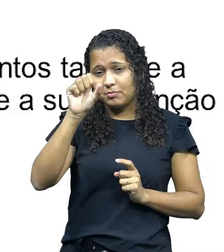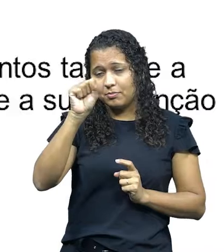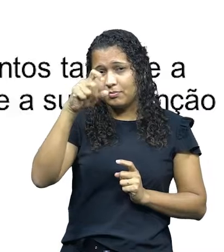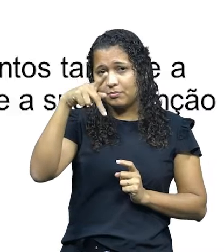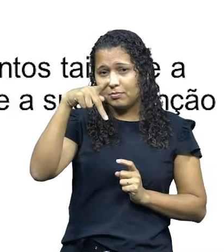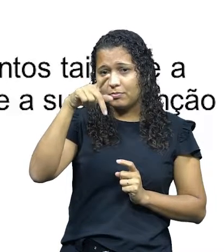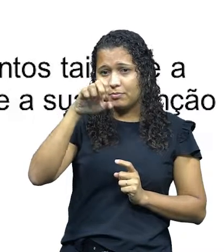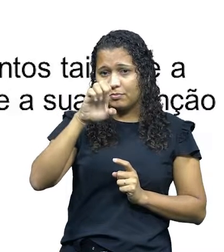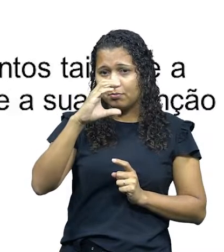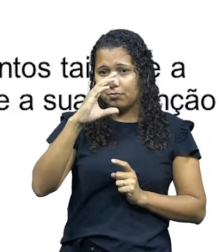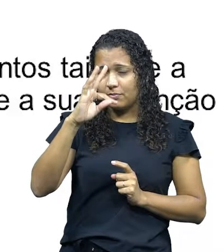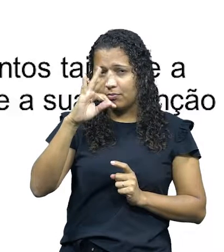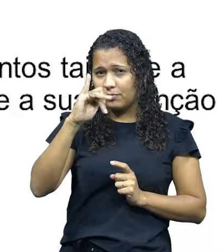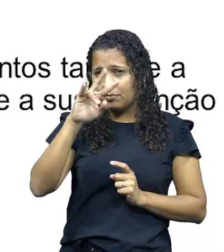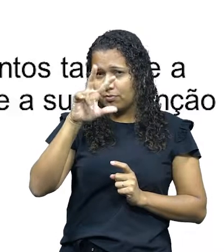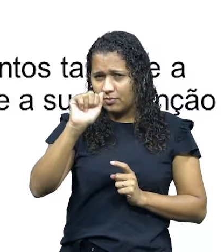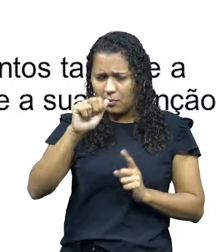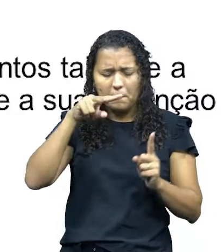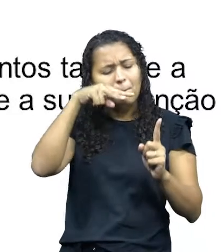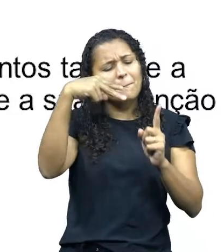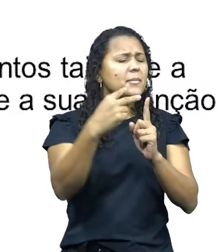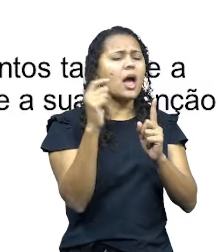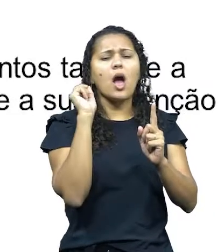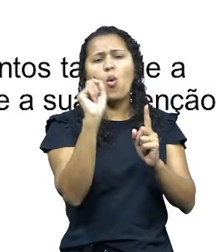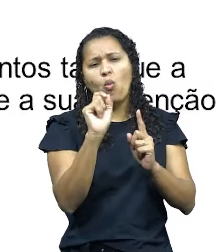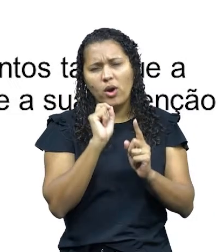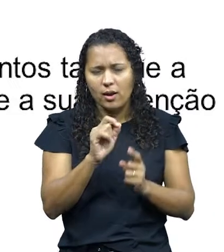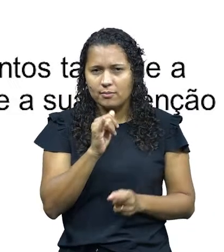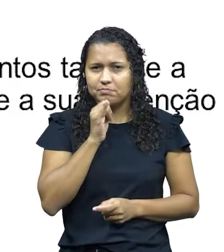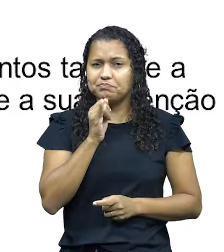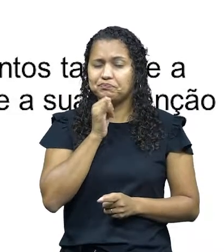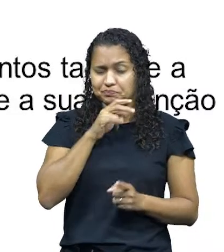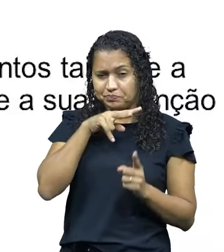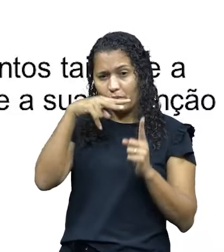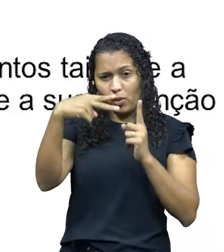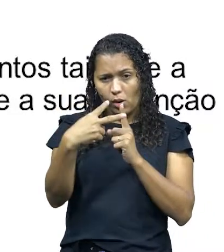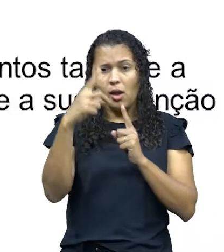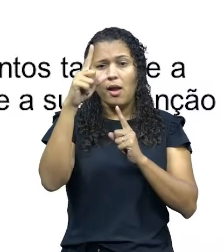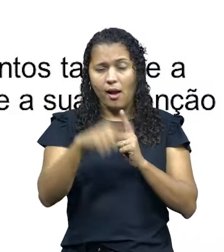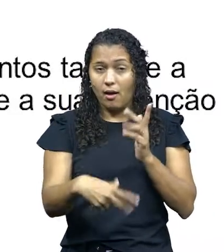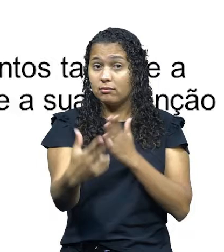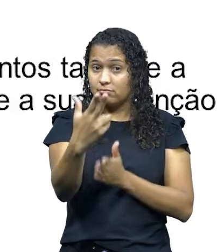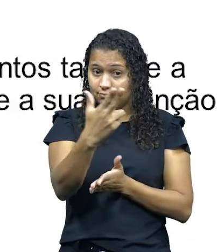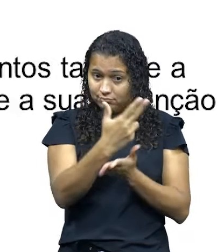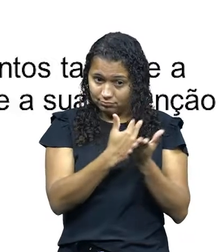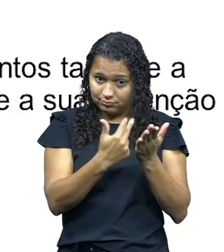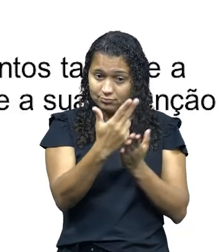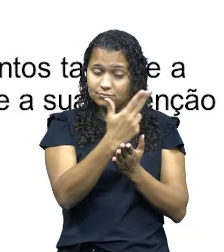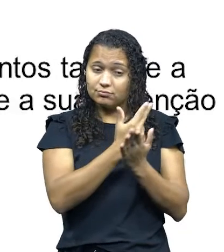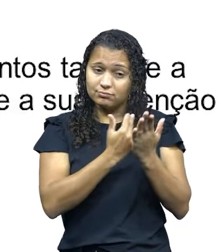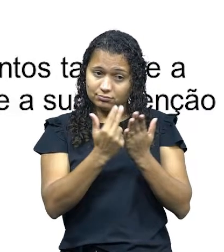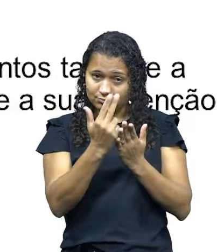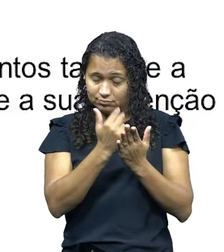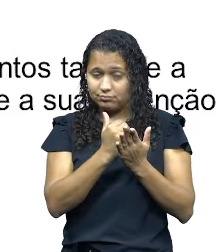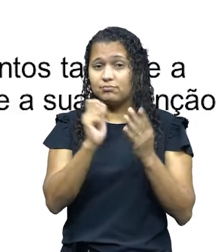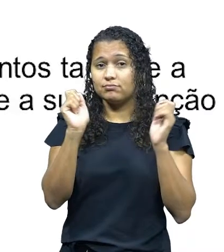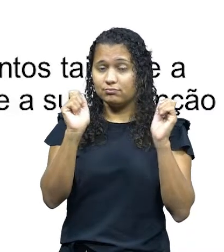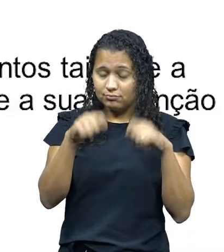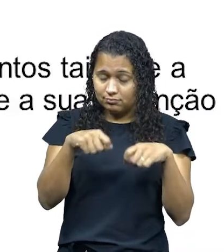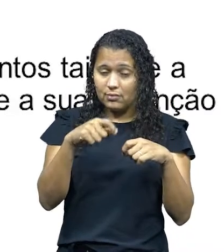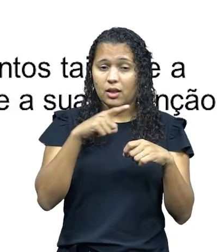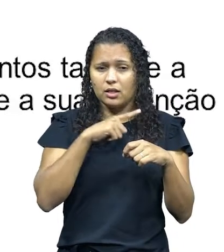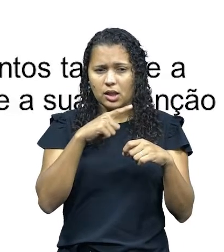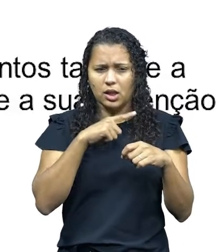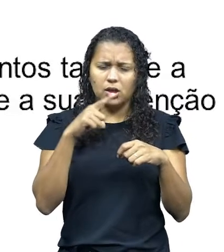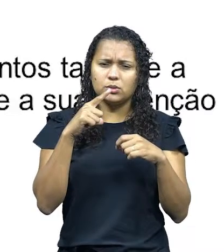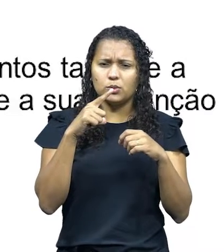é o conceito de perspectiva? Uma perspectiva, ela é um desenho que representa graficamente